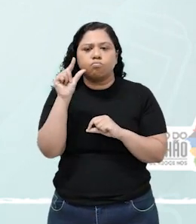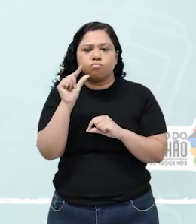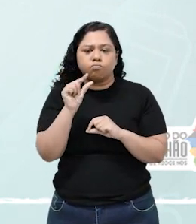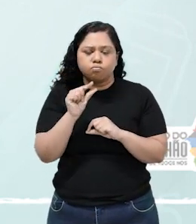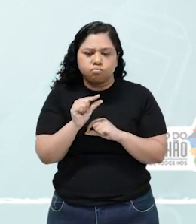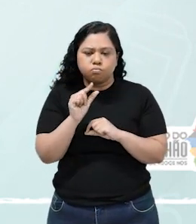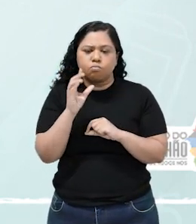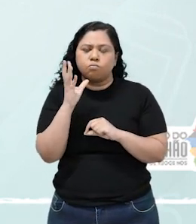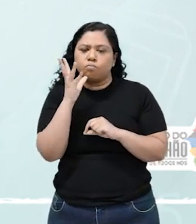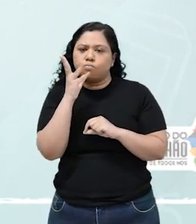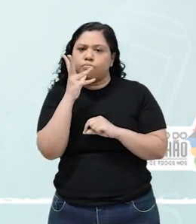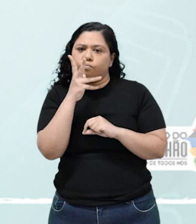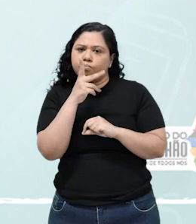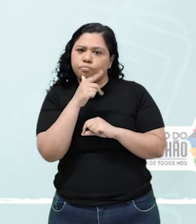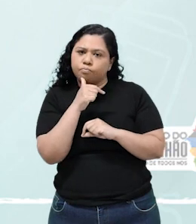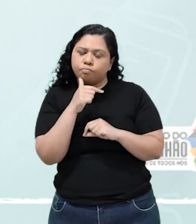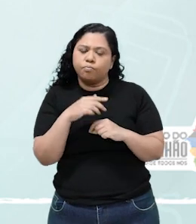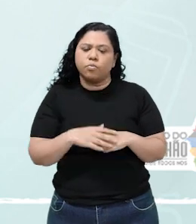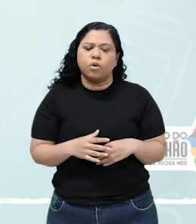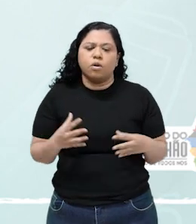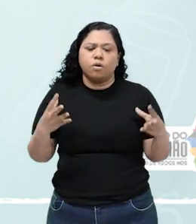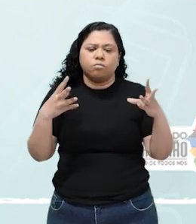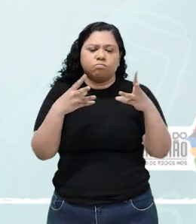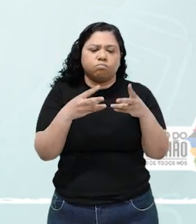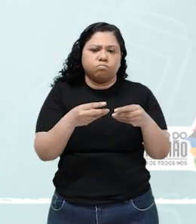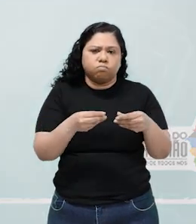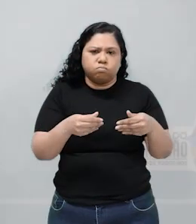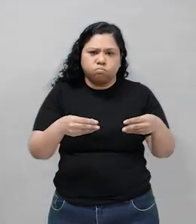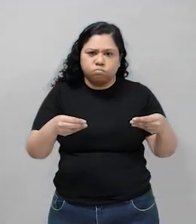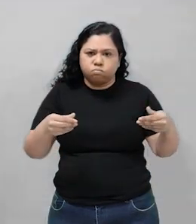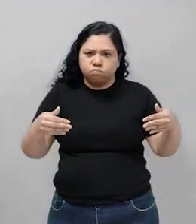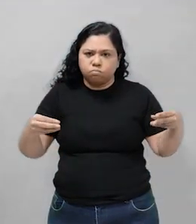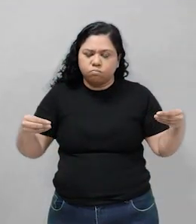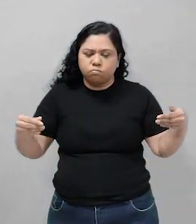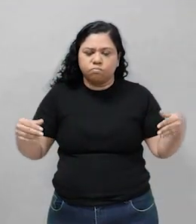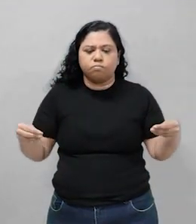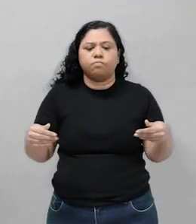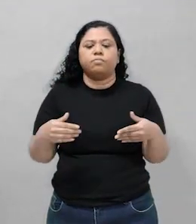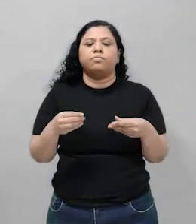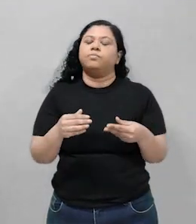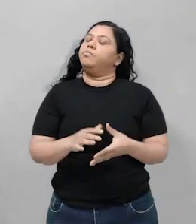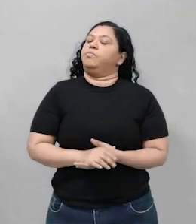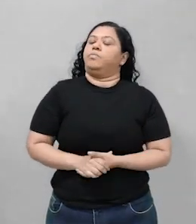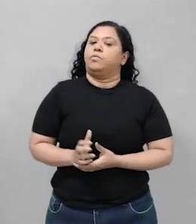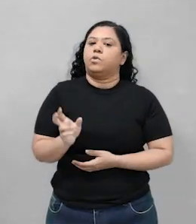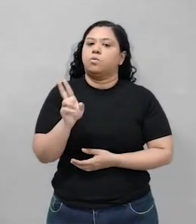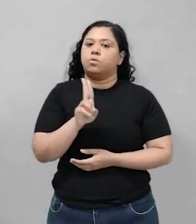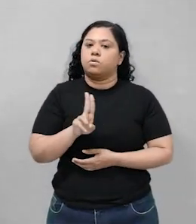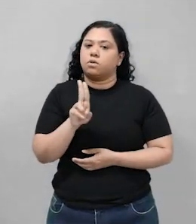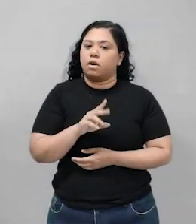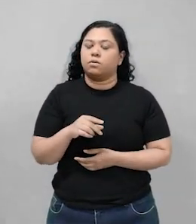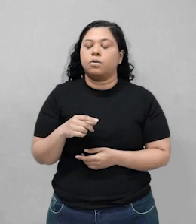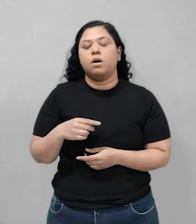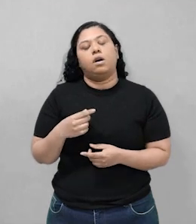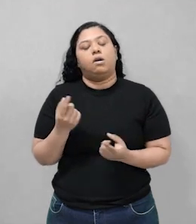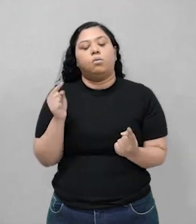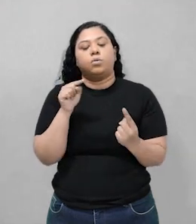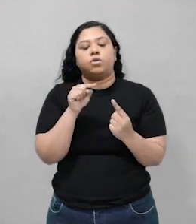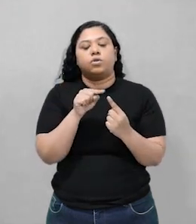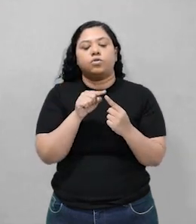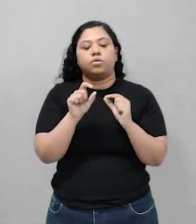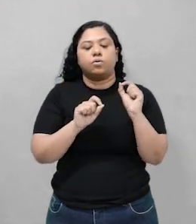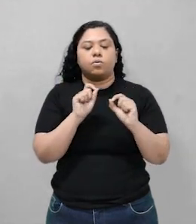questão da decomposição da matéria orgânica. Então, ele é usado como conservantes